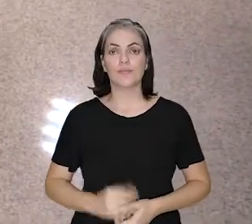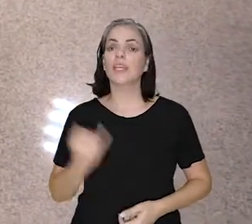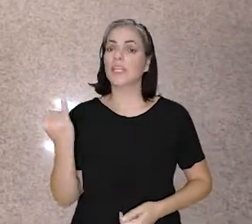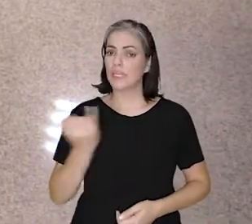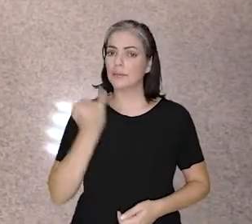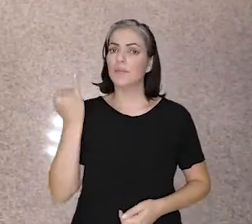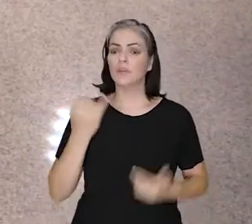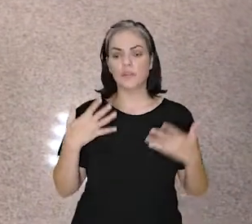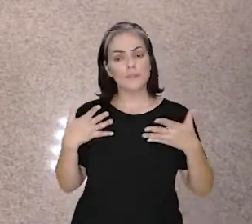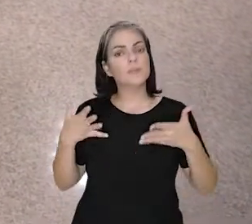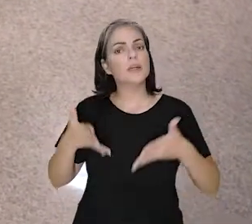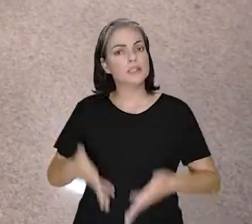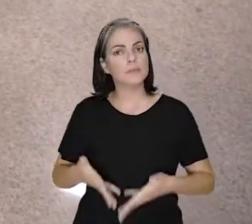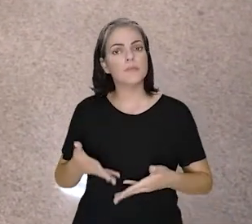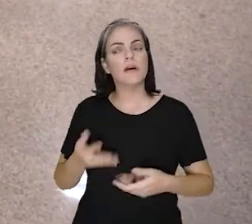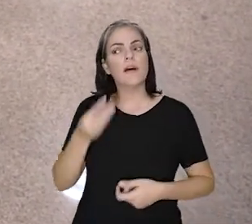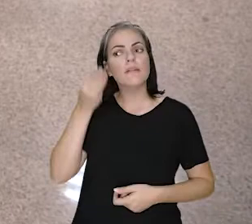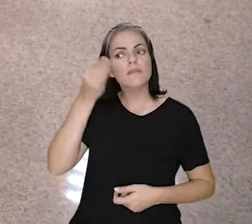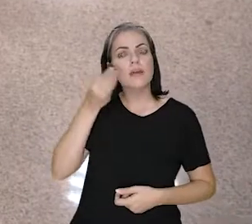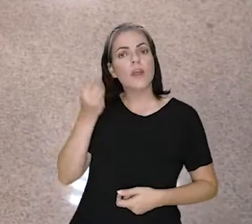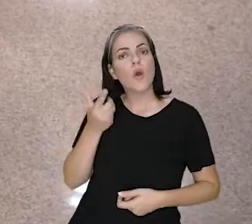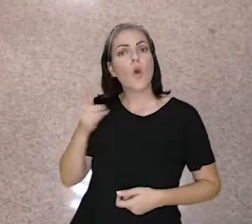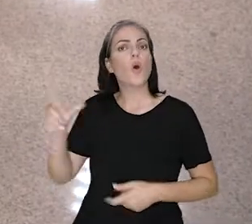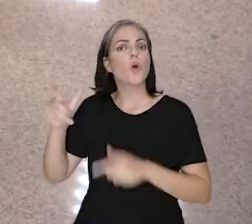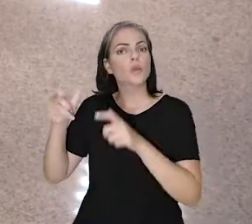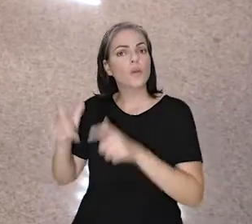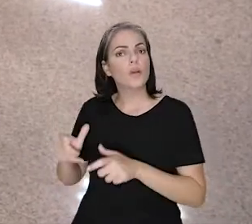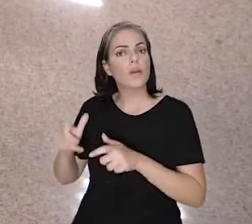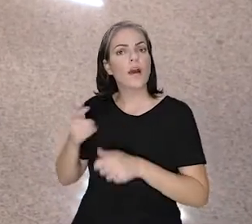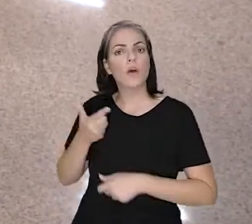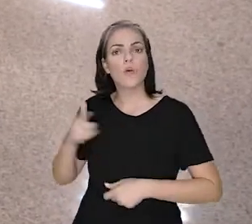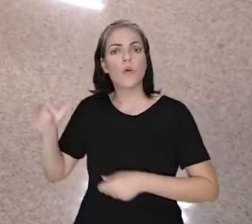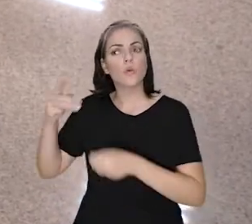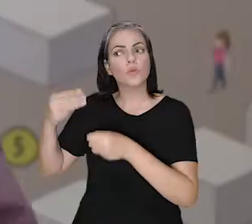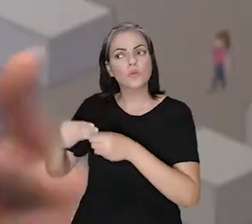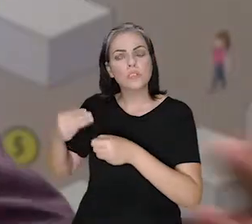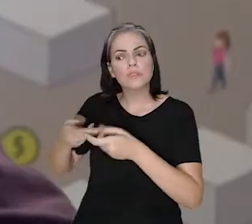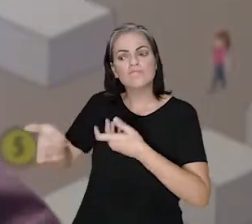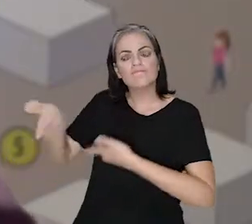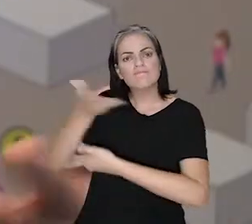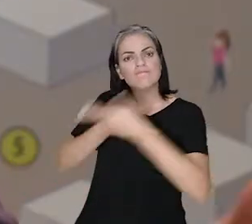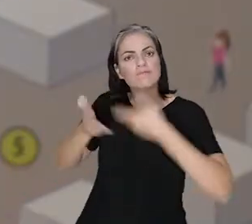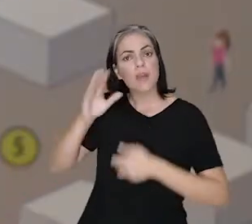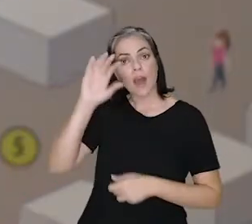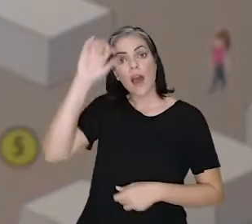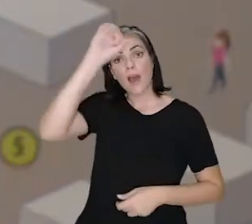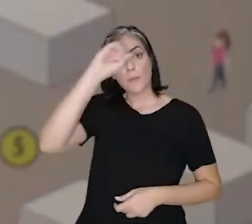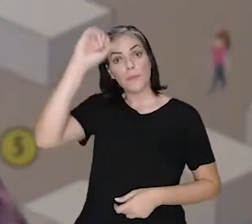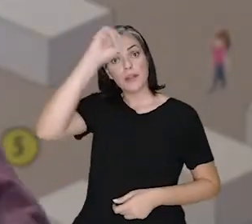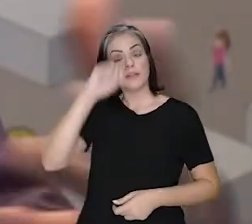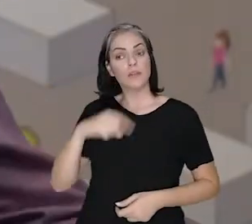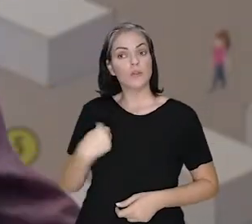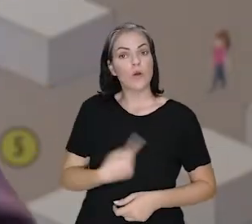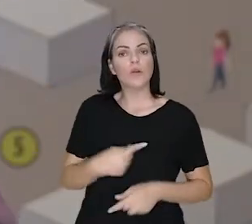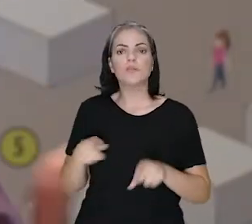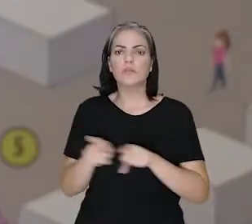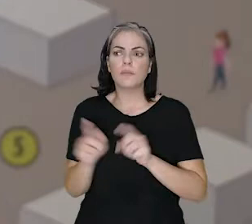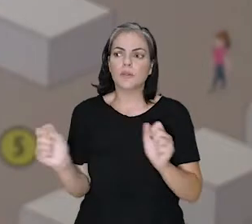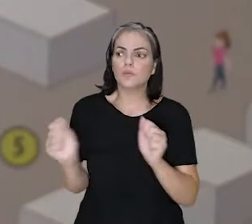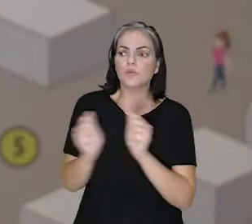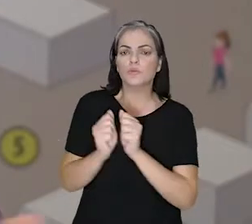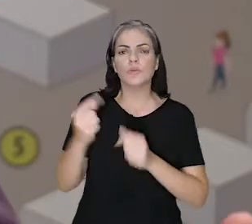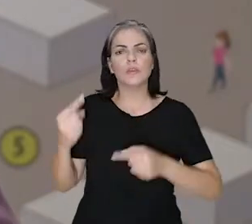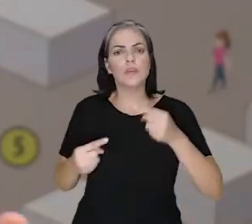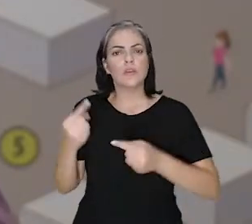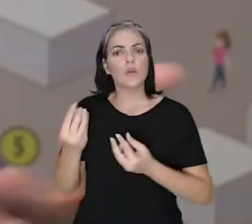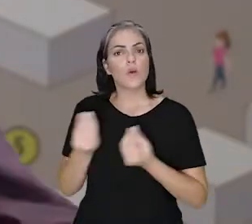Então é importante a gente estar participando, estar vendo experiências de outros locais, de outros municípios, estar aprendendo com outras realidades e discutindo em